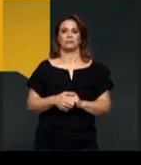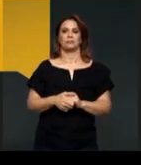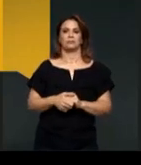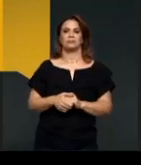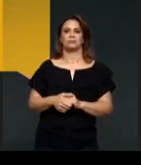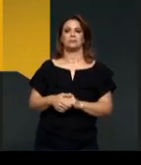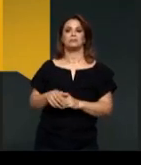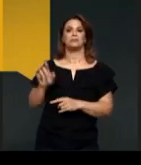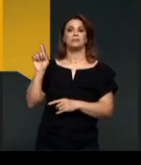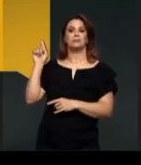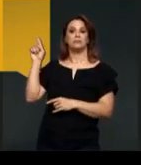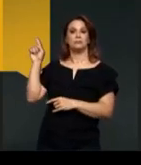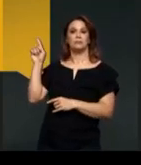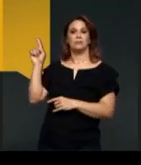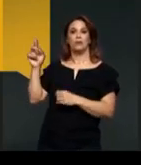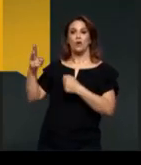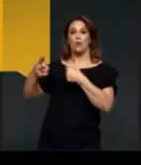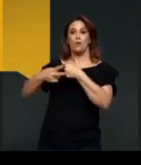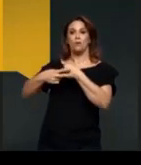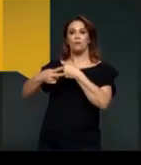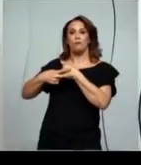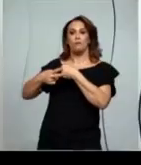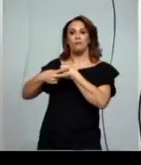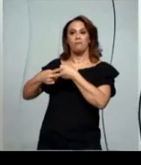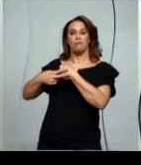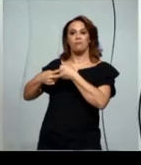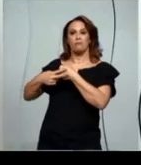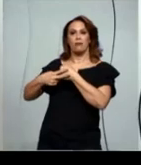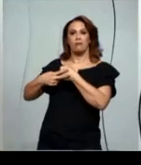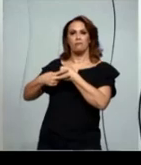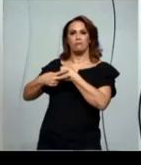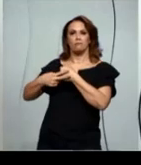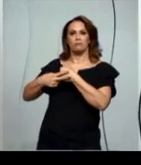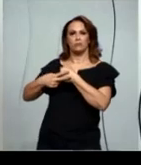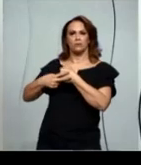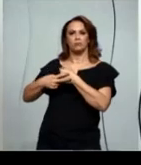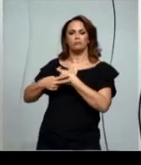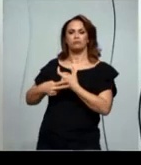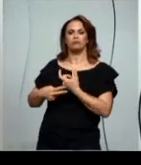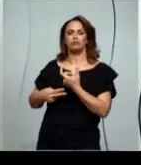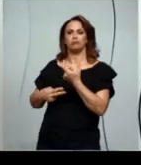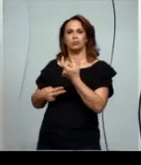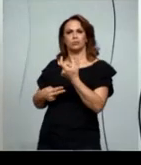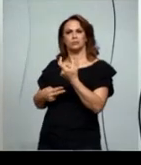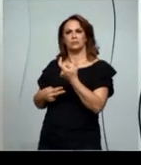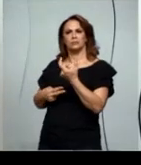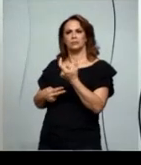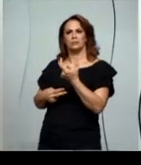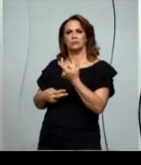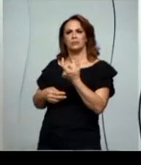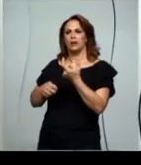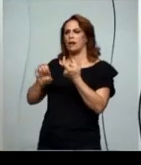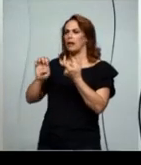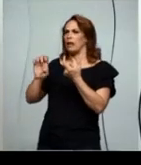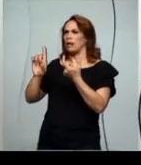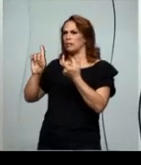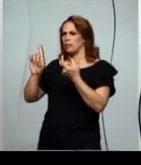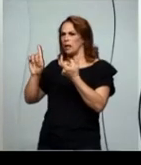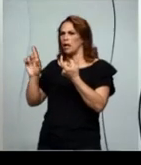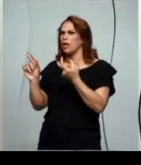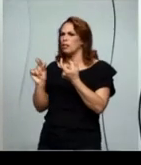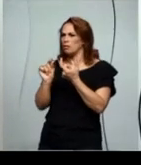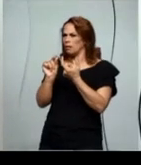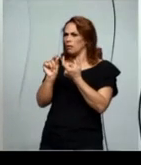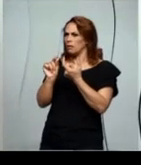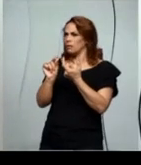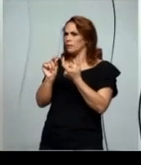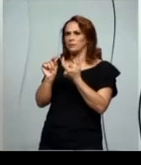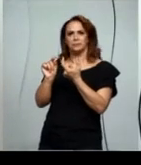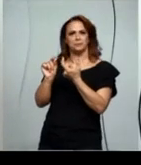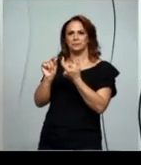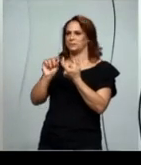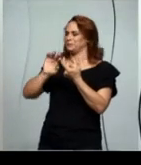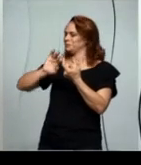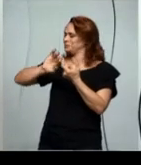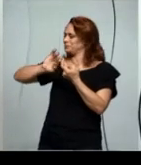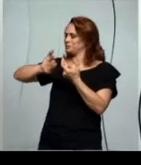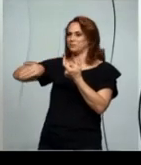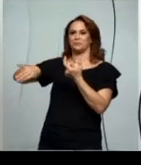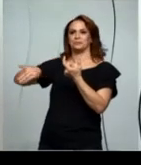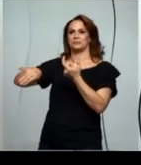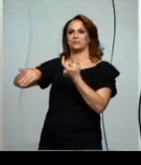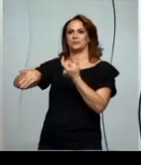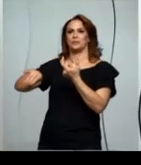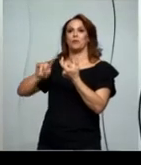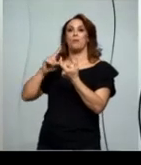ED? Sem ED. Uso sem ED porque o did já indicou que esse verbo está no